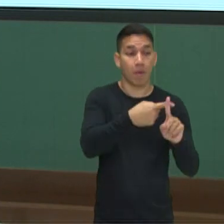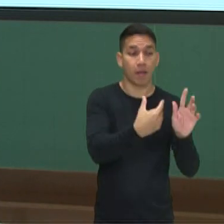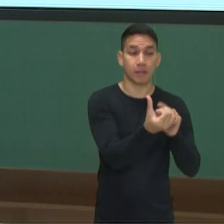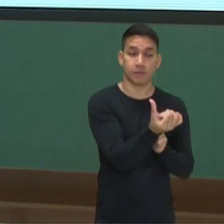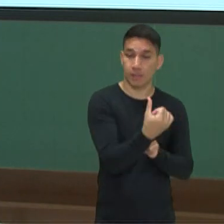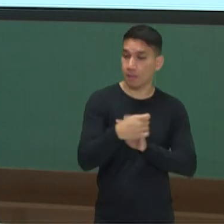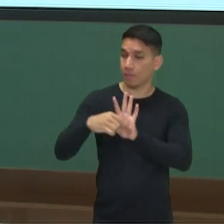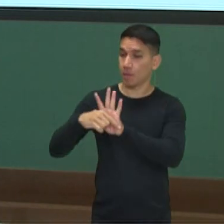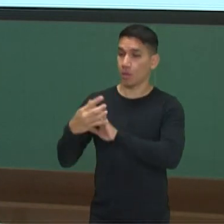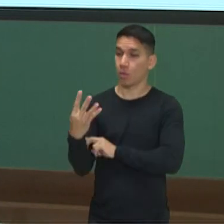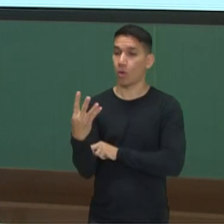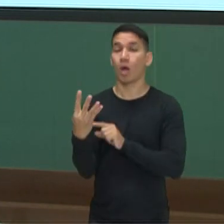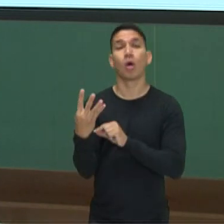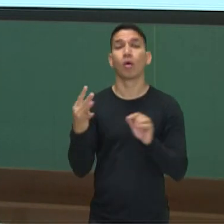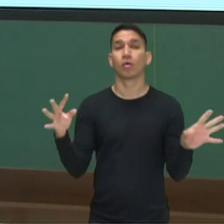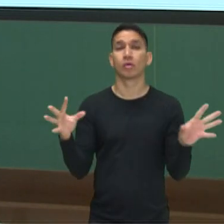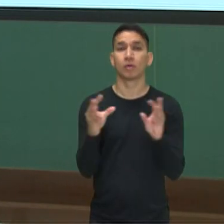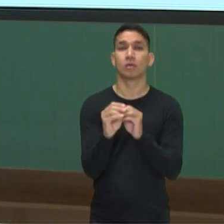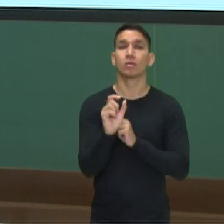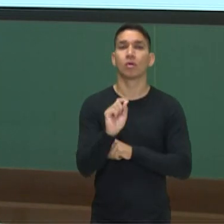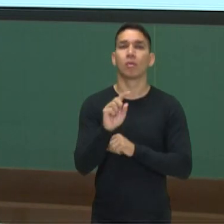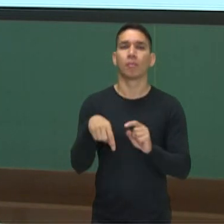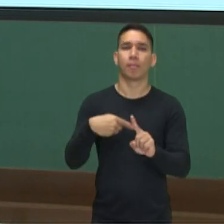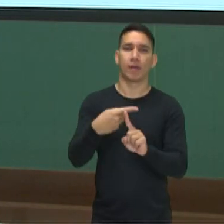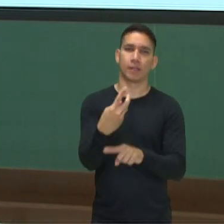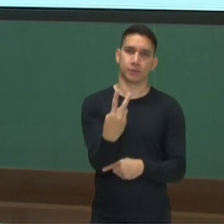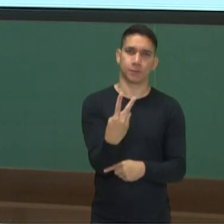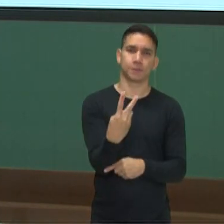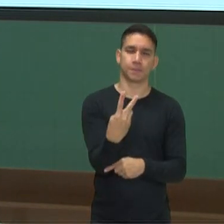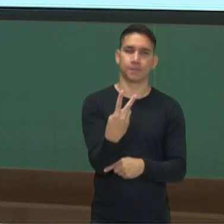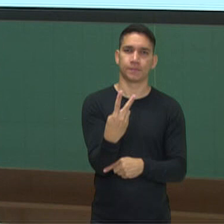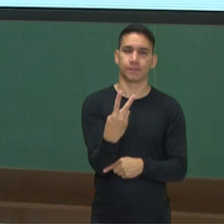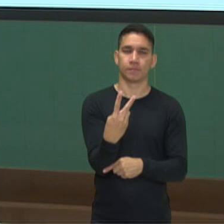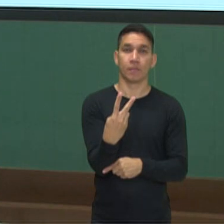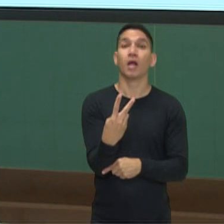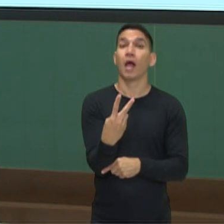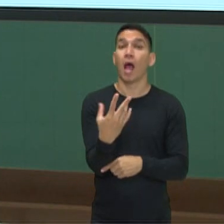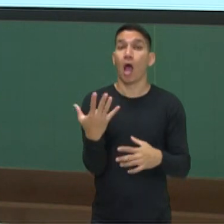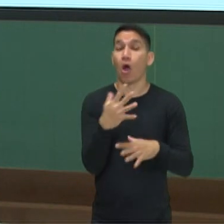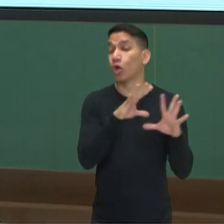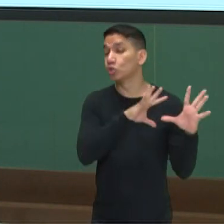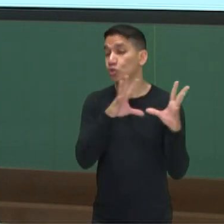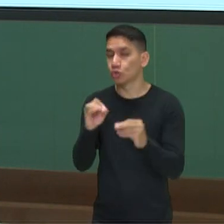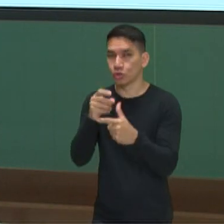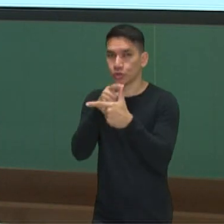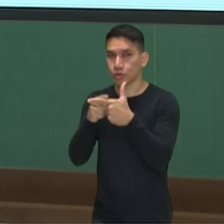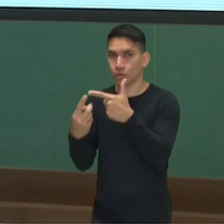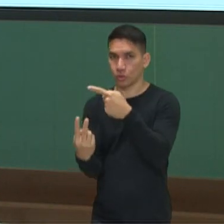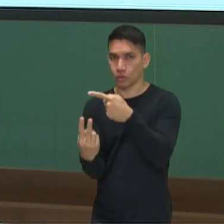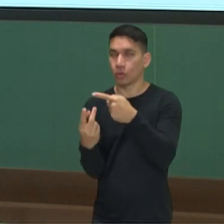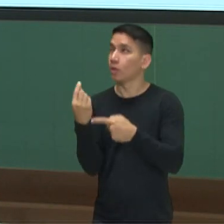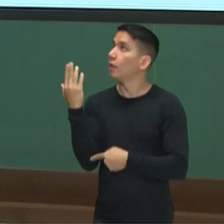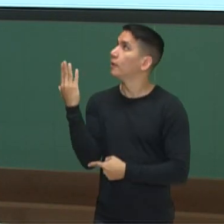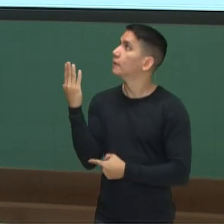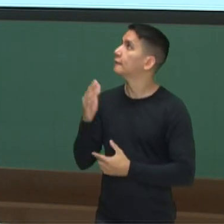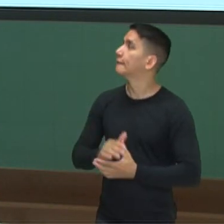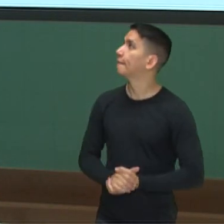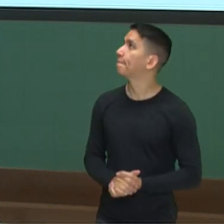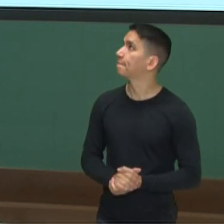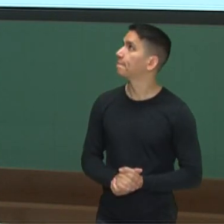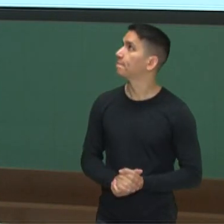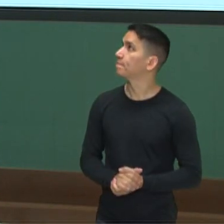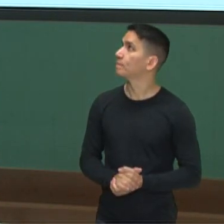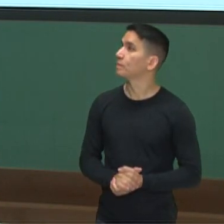4. Mais 6 com menos 4, mais 2. Dividindo agora todo mundo por 2. 2 divididos por